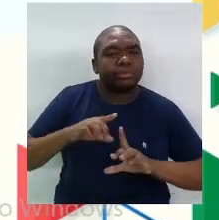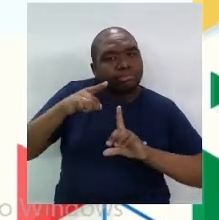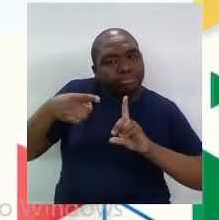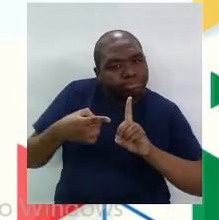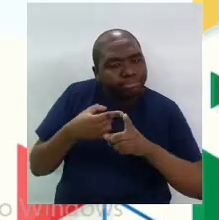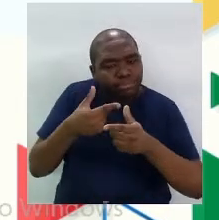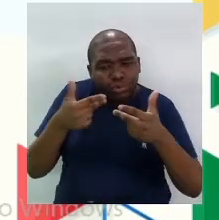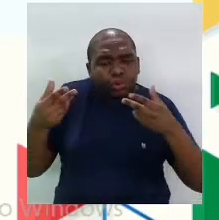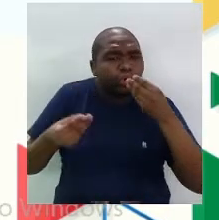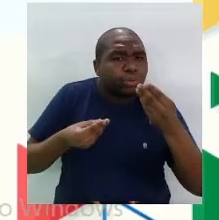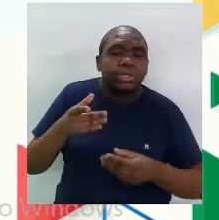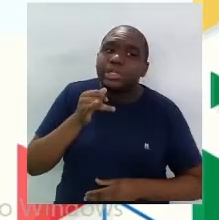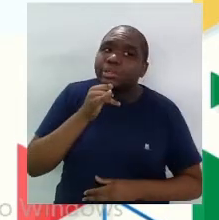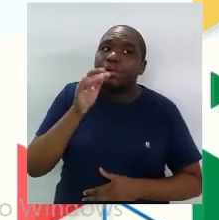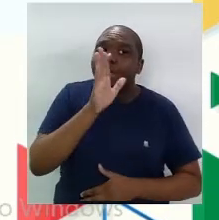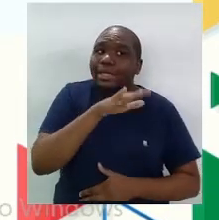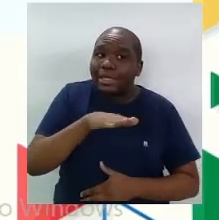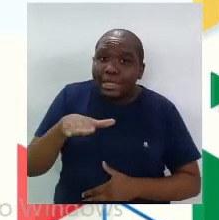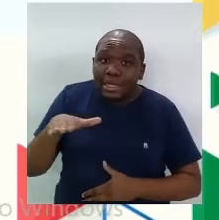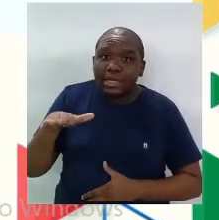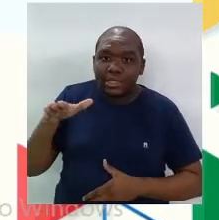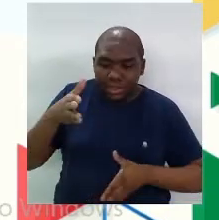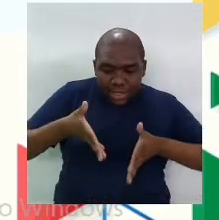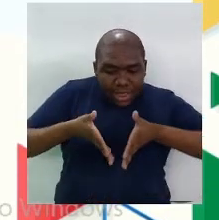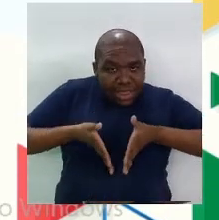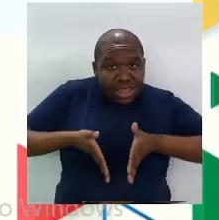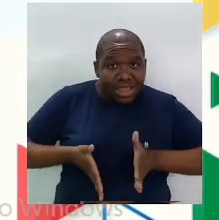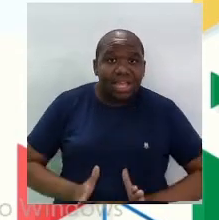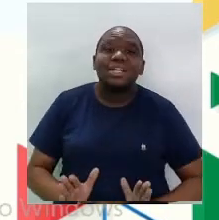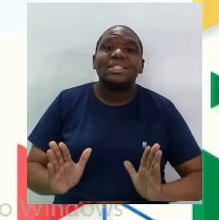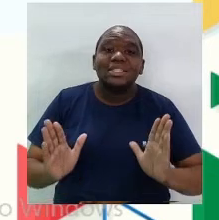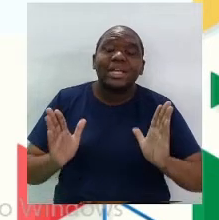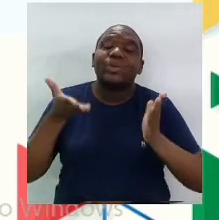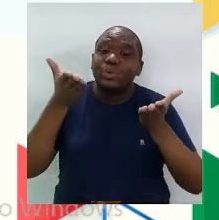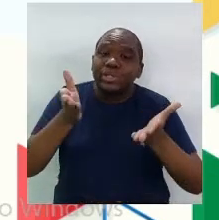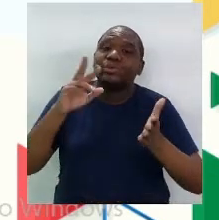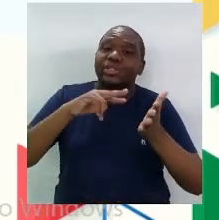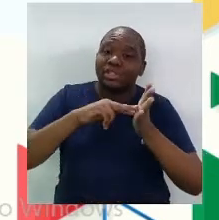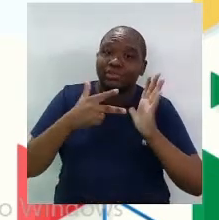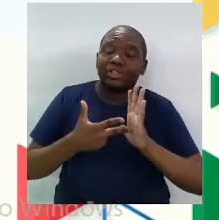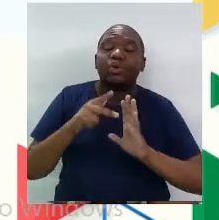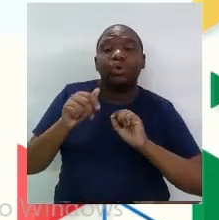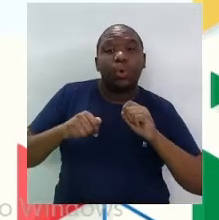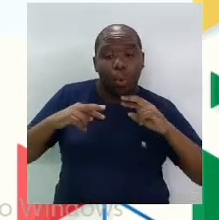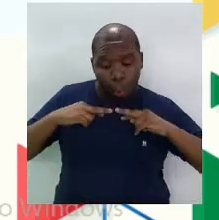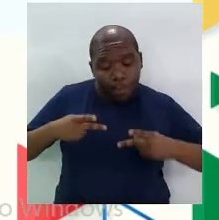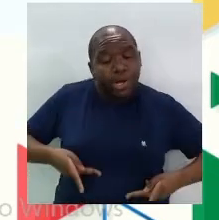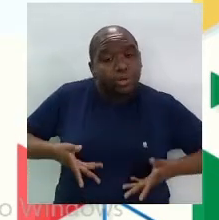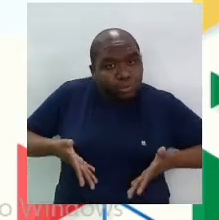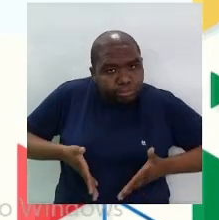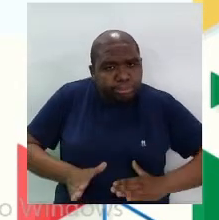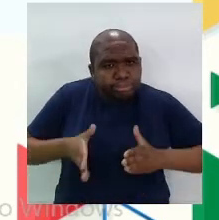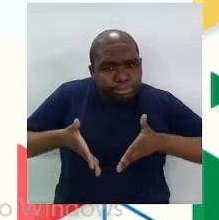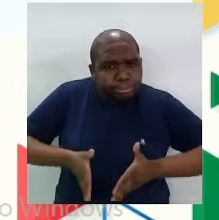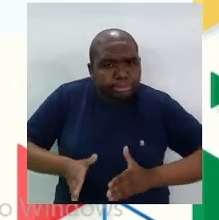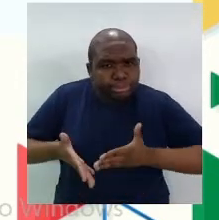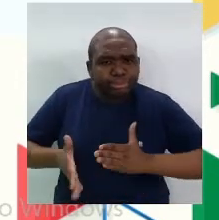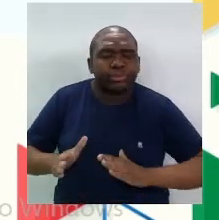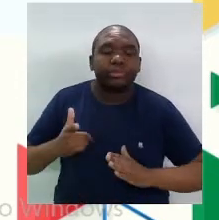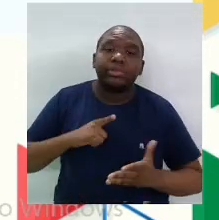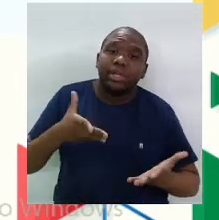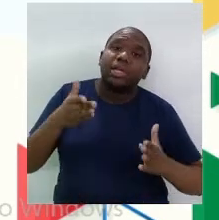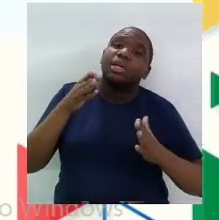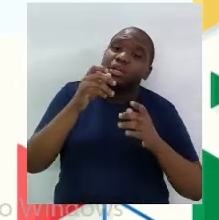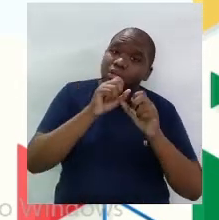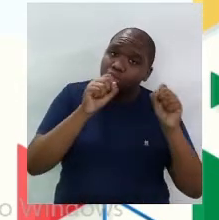reprodução. Então você vê logo uma imagem aí de uma criança que está nascendo, ou seja, é a reprodução humana.